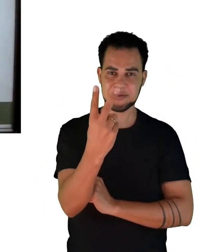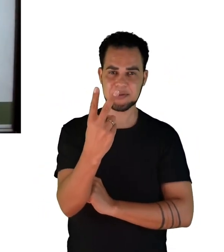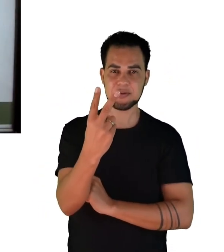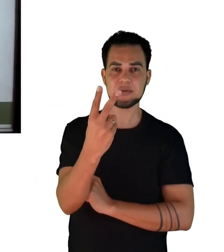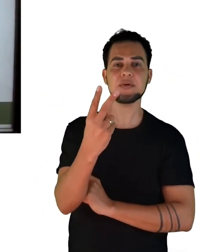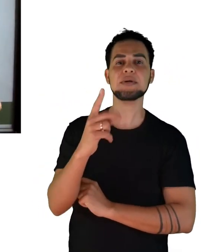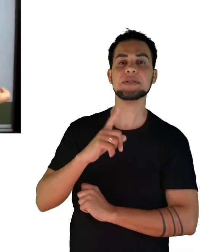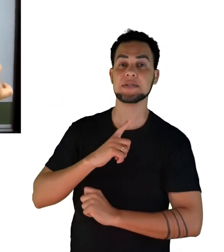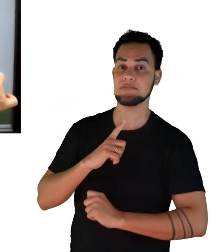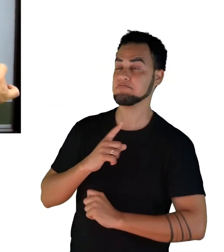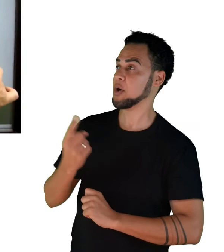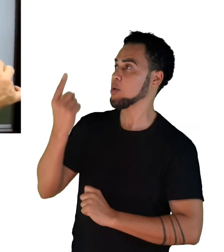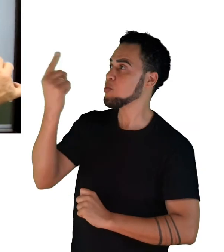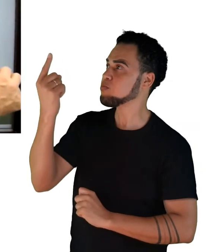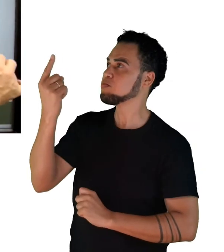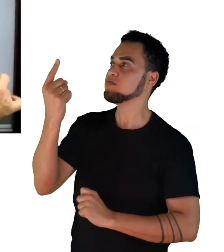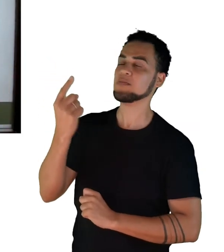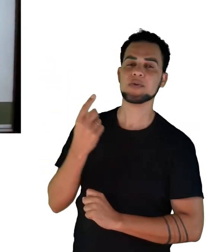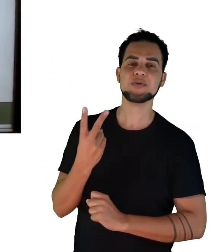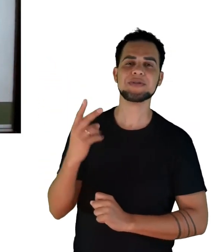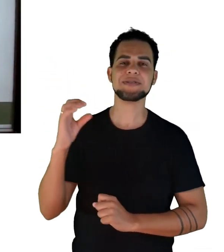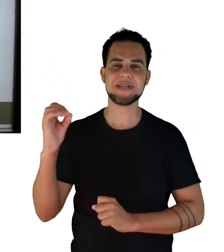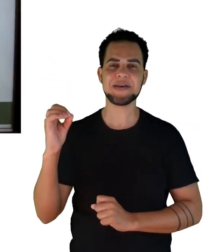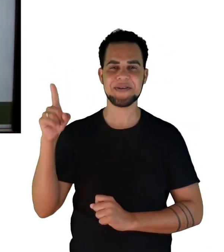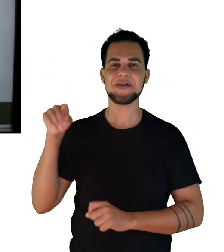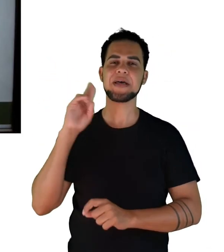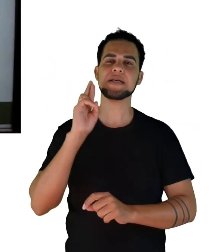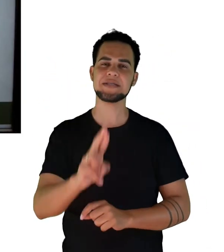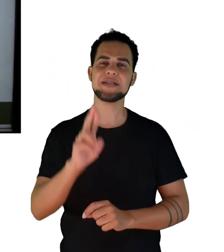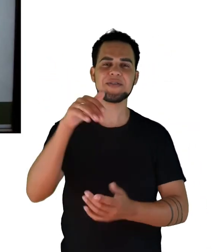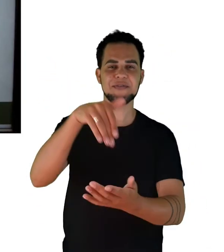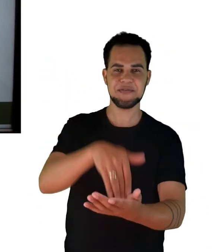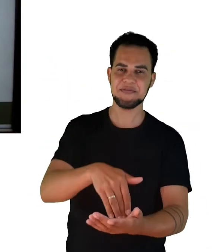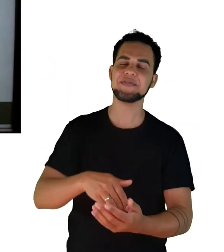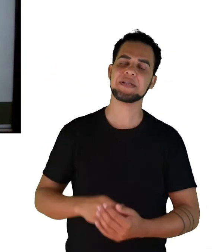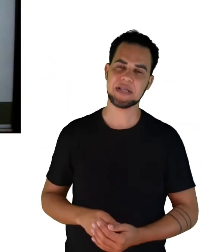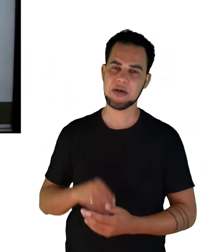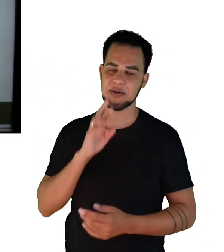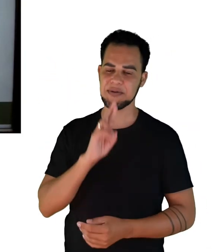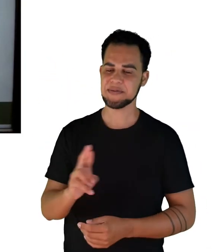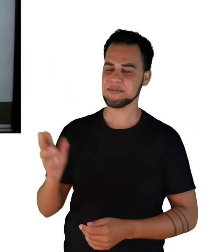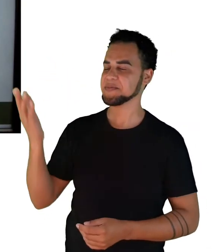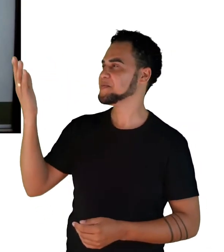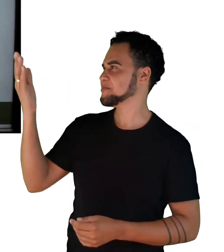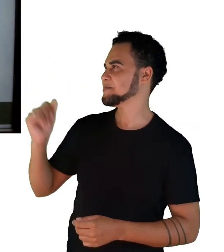temos 2 zeros. Esse é o resultado final para a nossa questão.